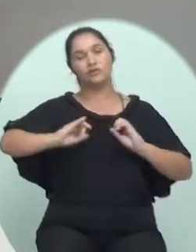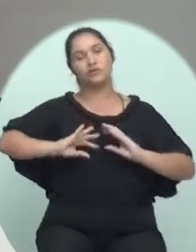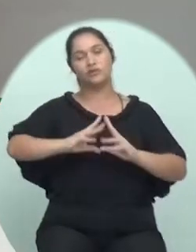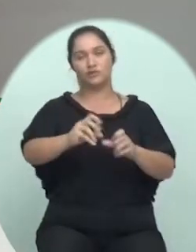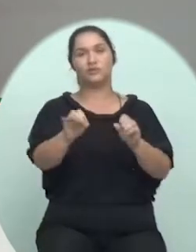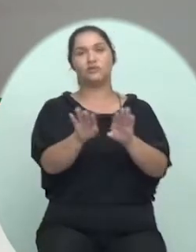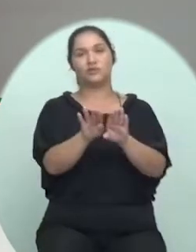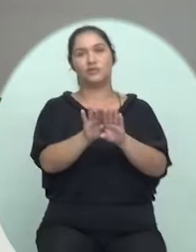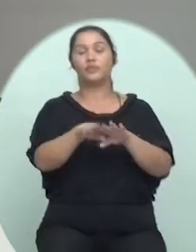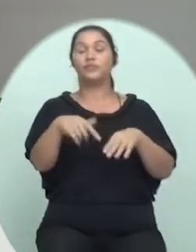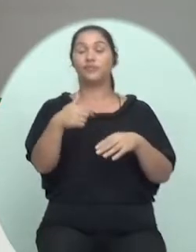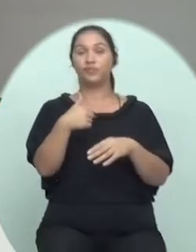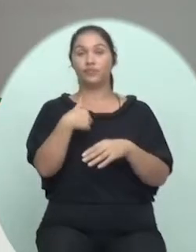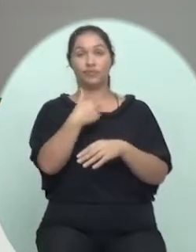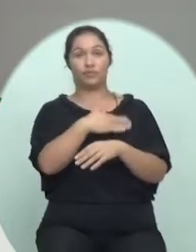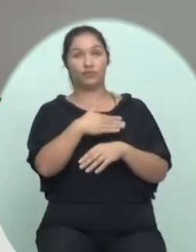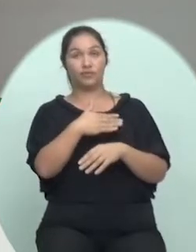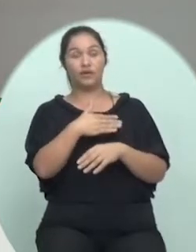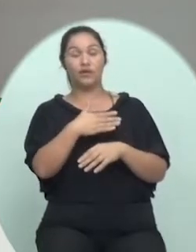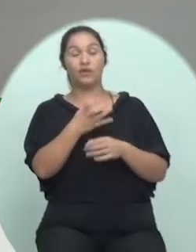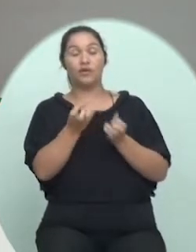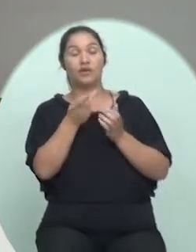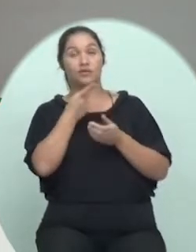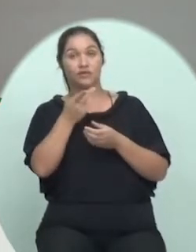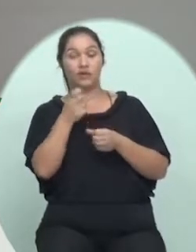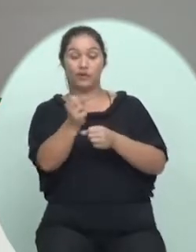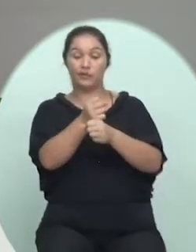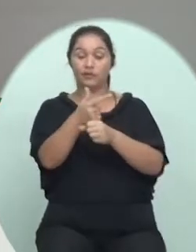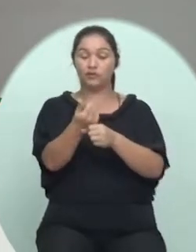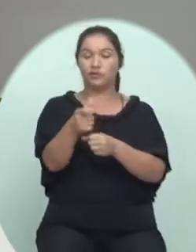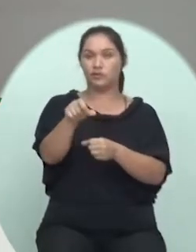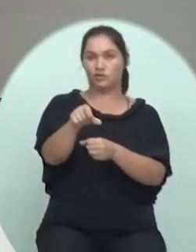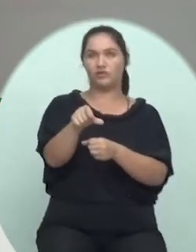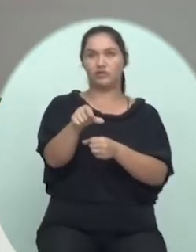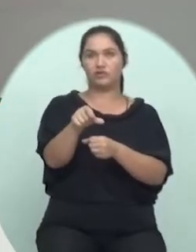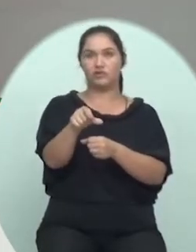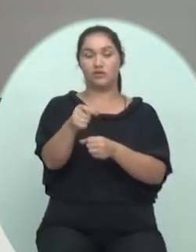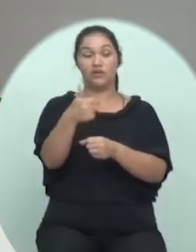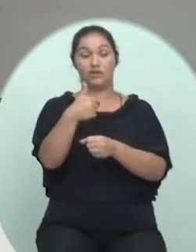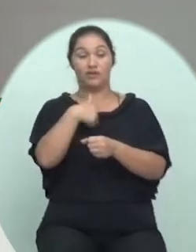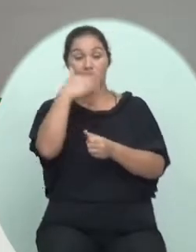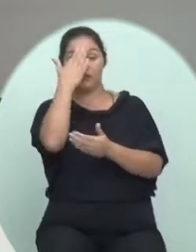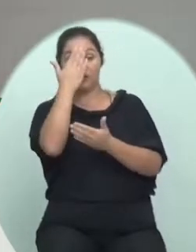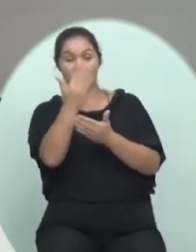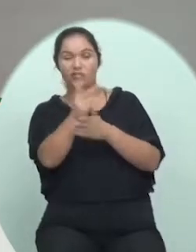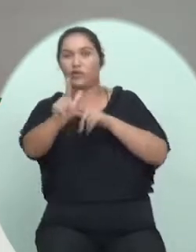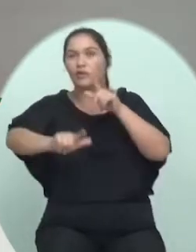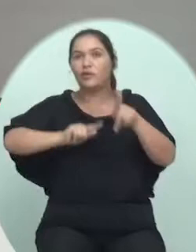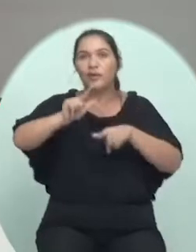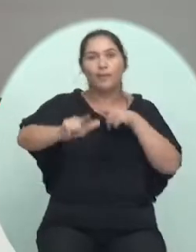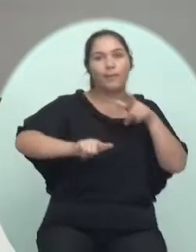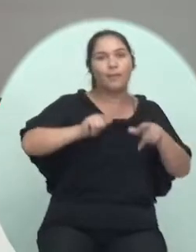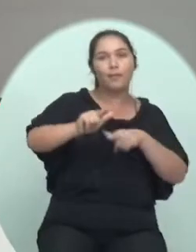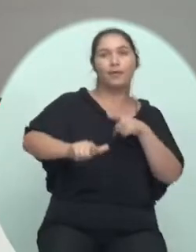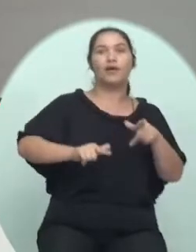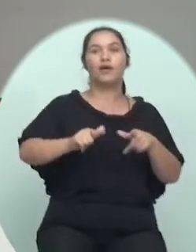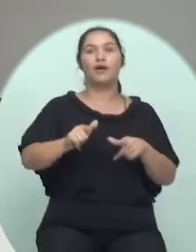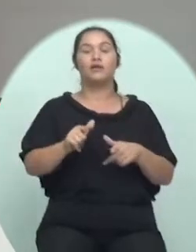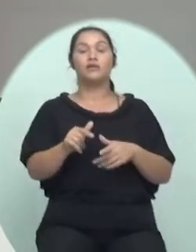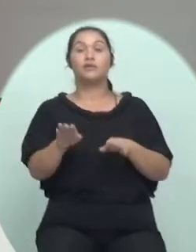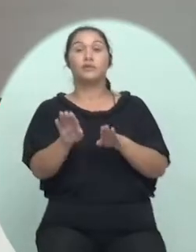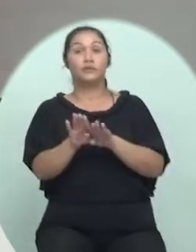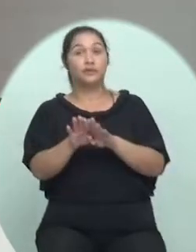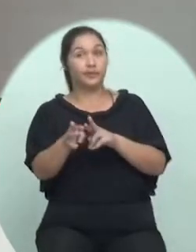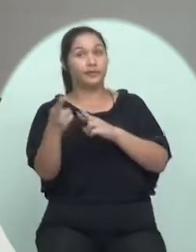Estou projetando um 2019 a todos aqui com muito trabalho, dedicação, comprometimento e muita responsabilidade frente aos trabalhos da